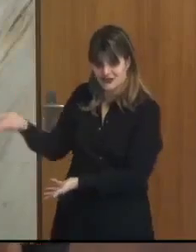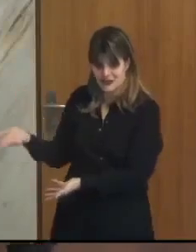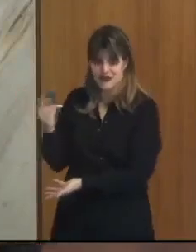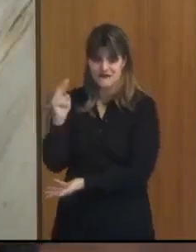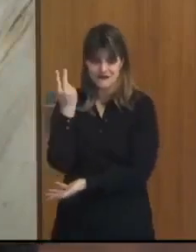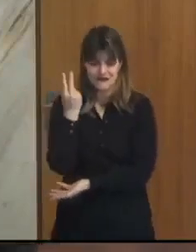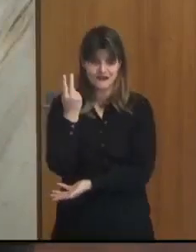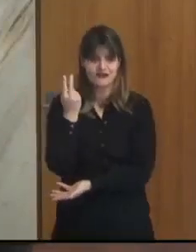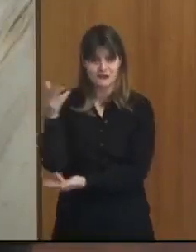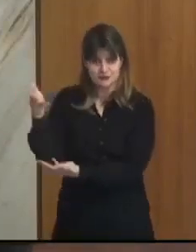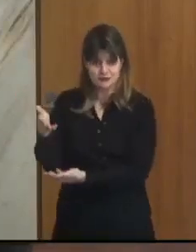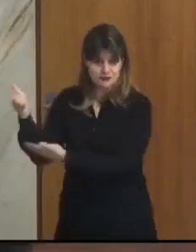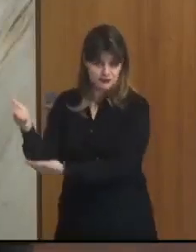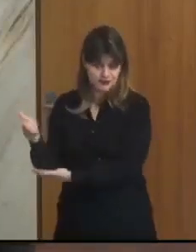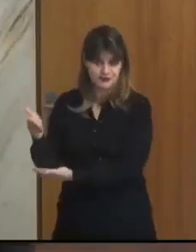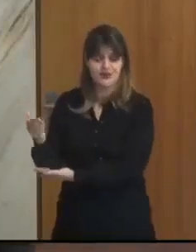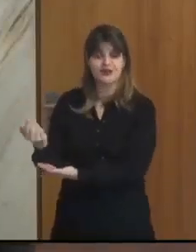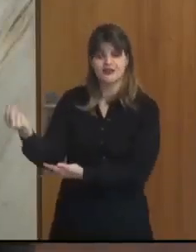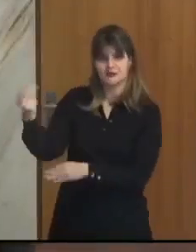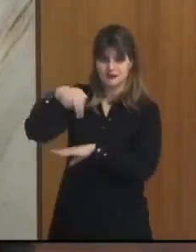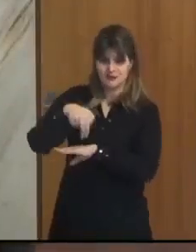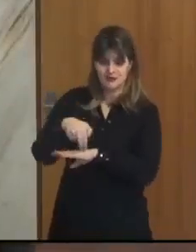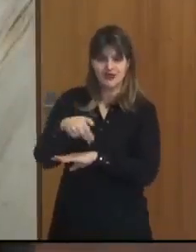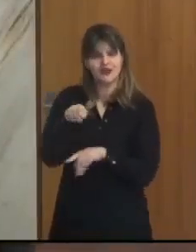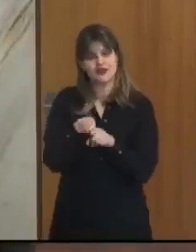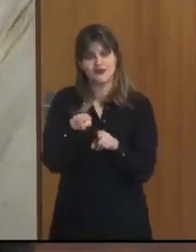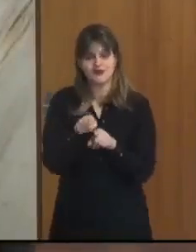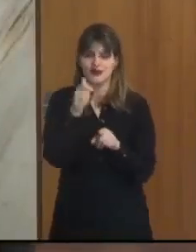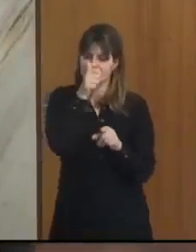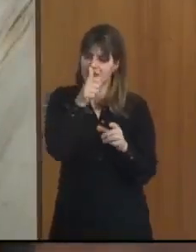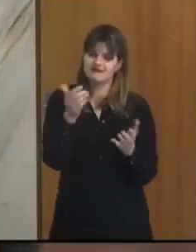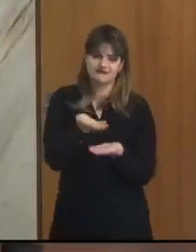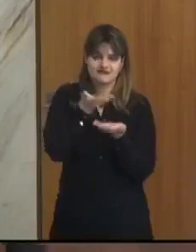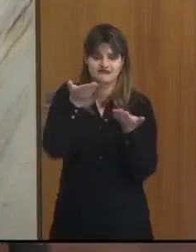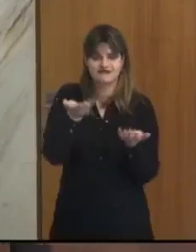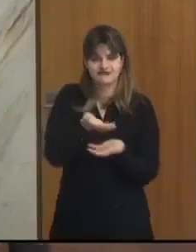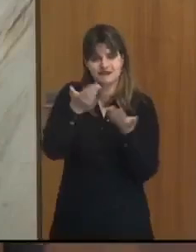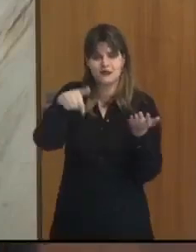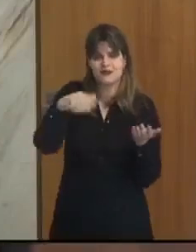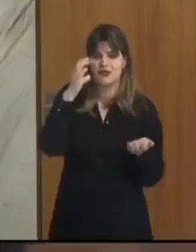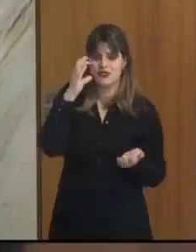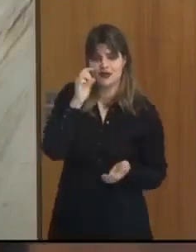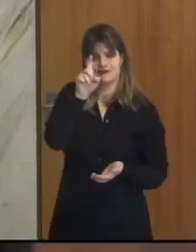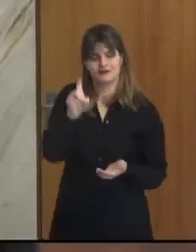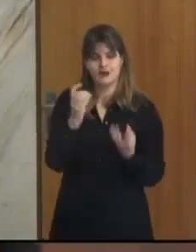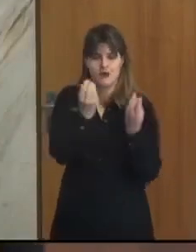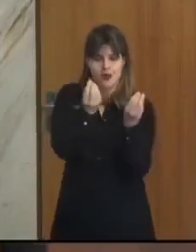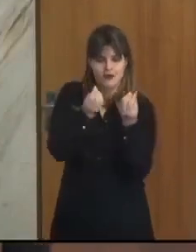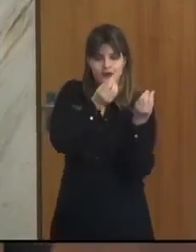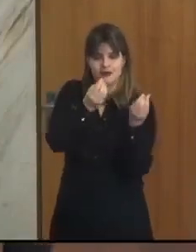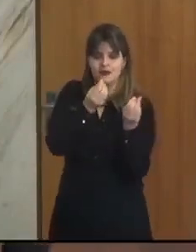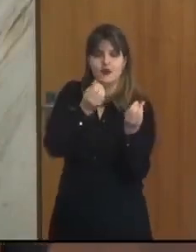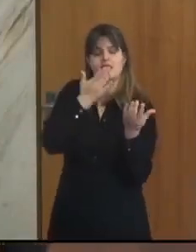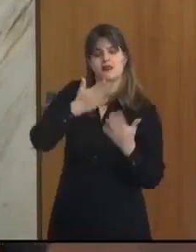que vêm hoje ajudar-nos a passar este bocadinho de tarde com muito mais qualidade, a conhecer coisas